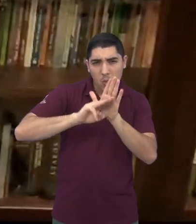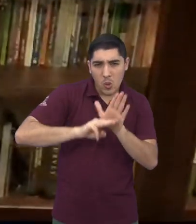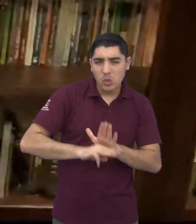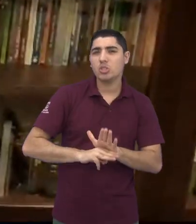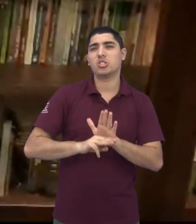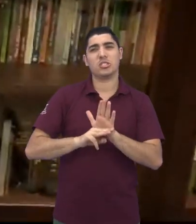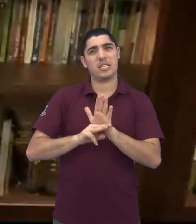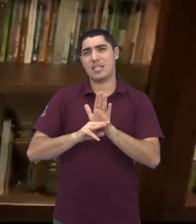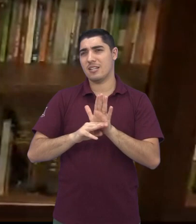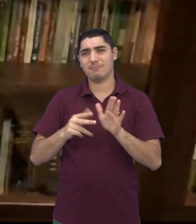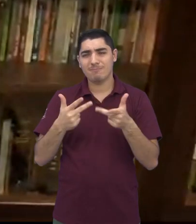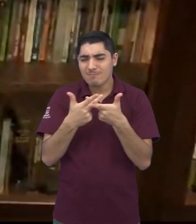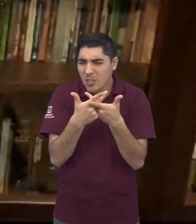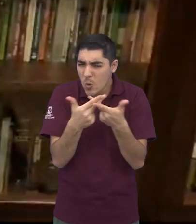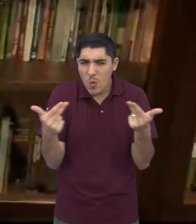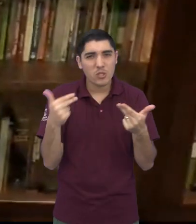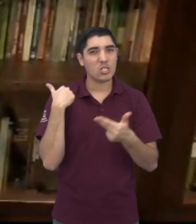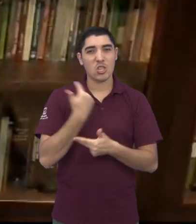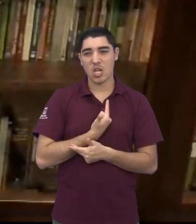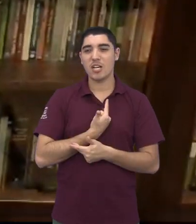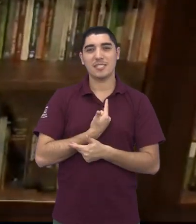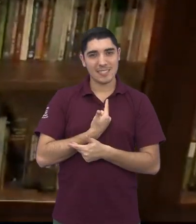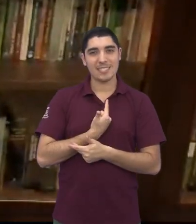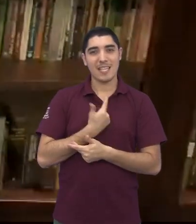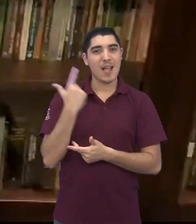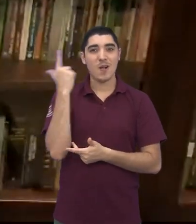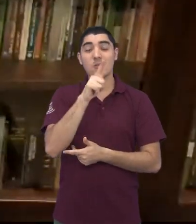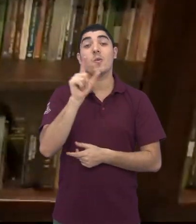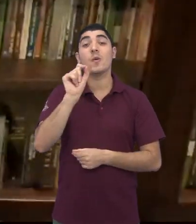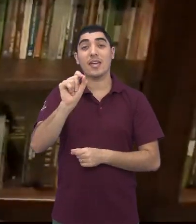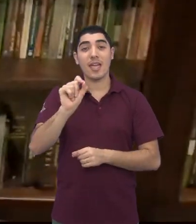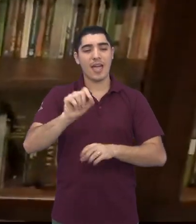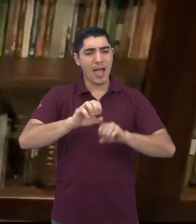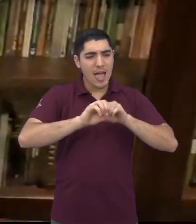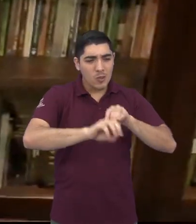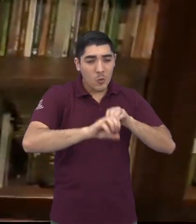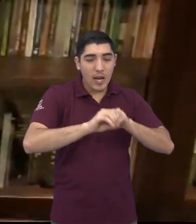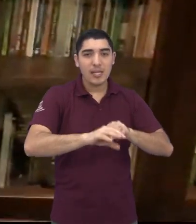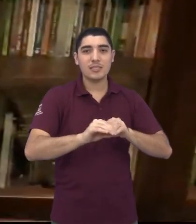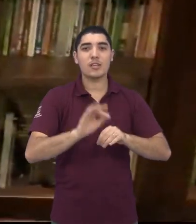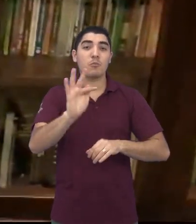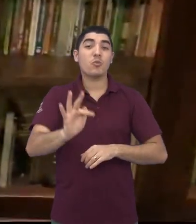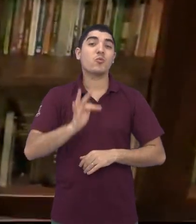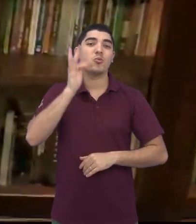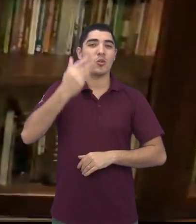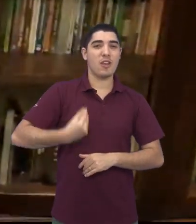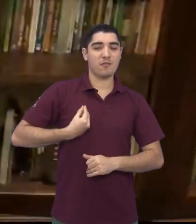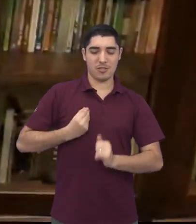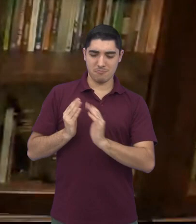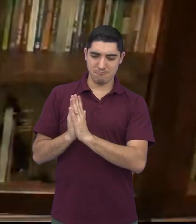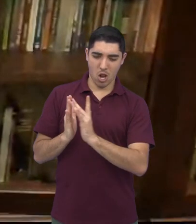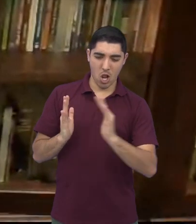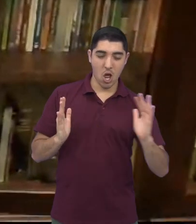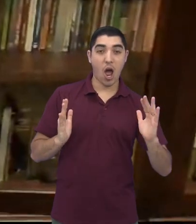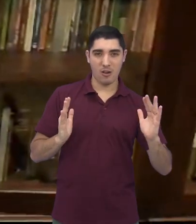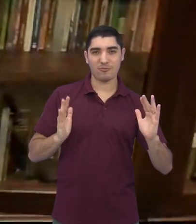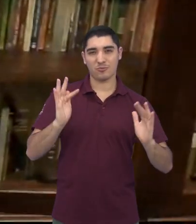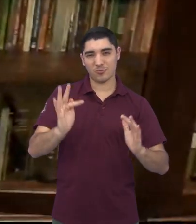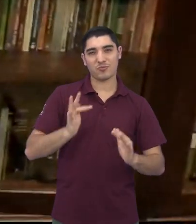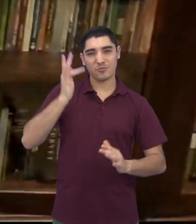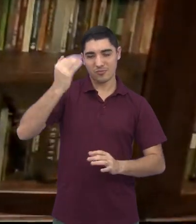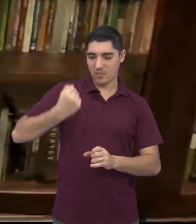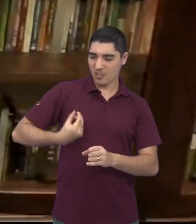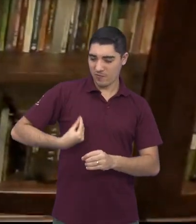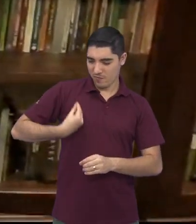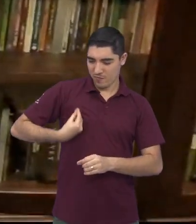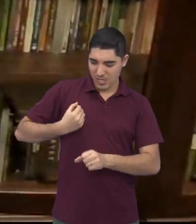metodologias e abordagens que de fato considerem a educação ao longo do ciclo da vida, a pessoa idosa como